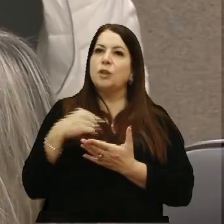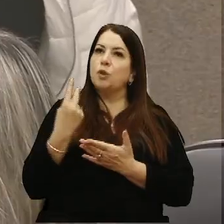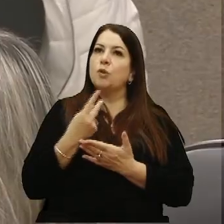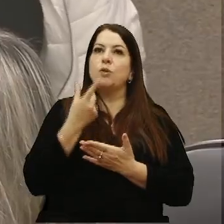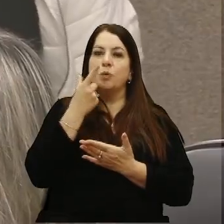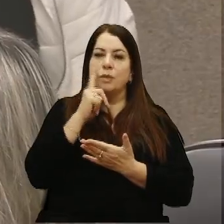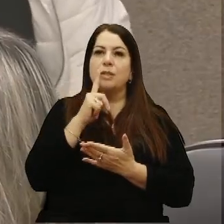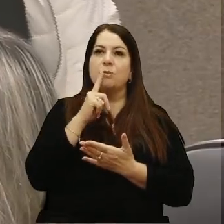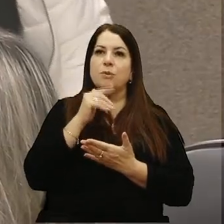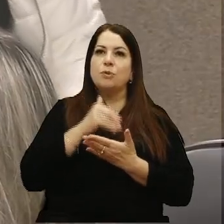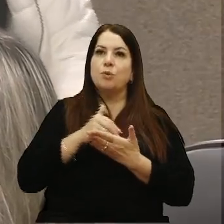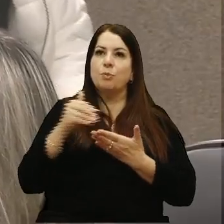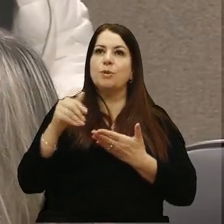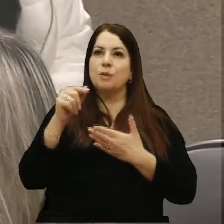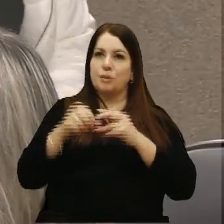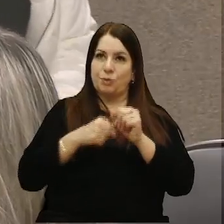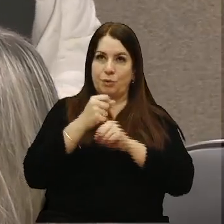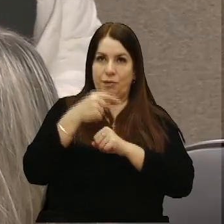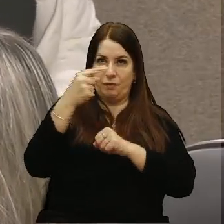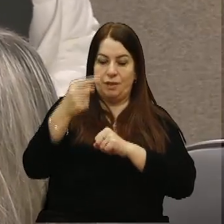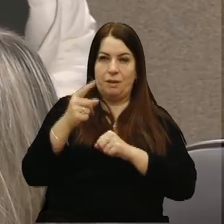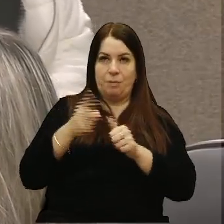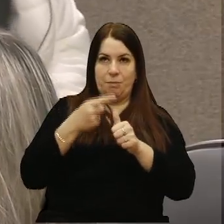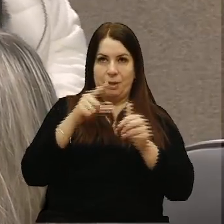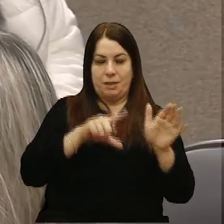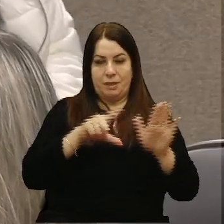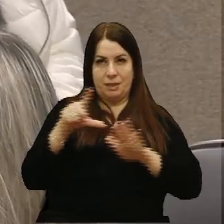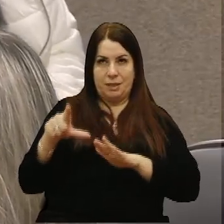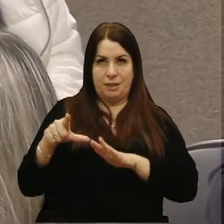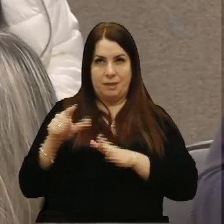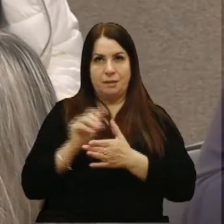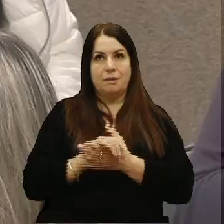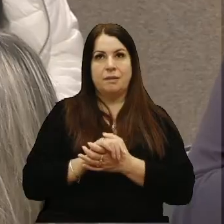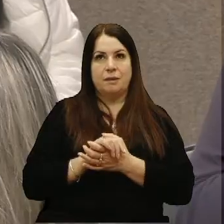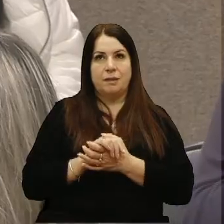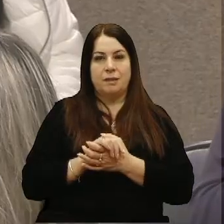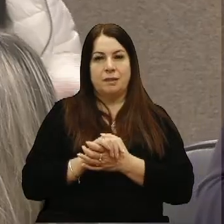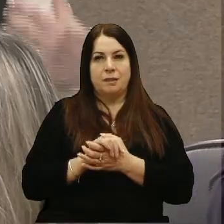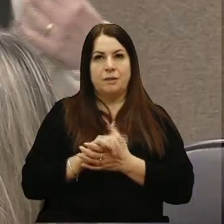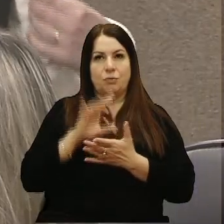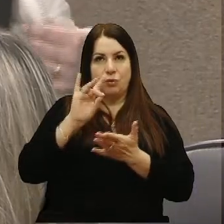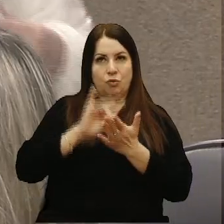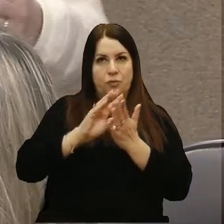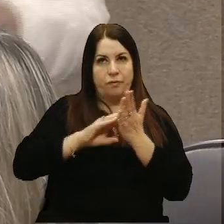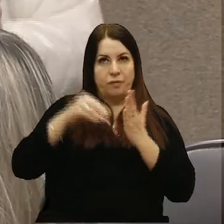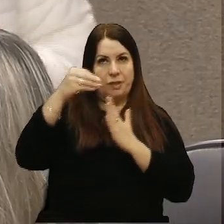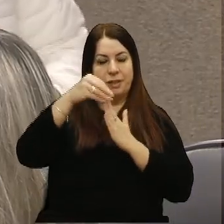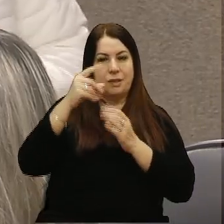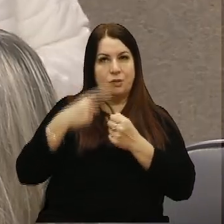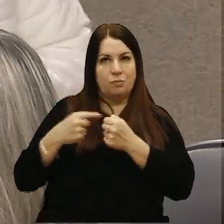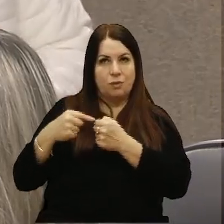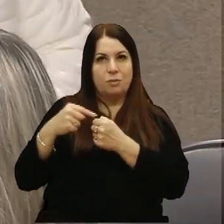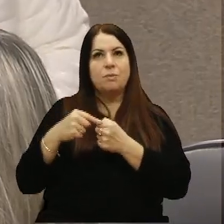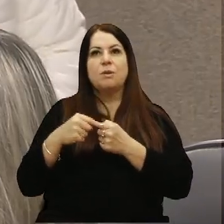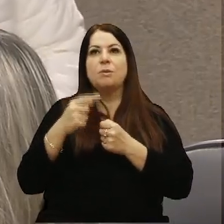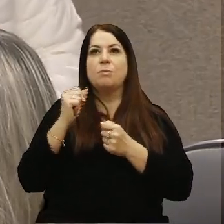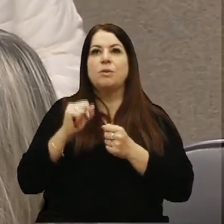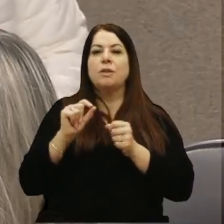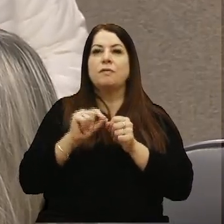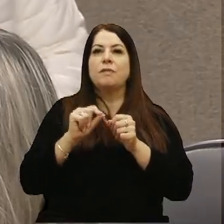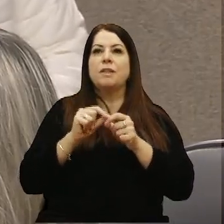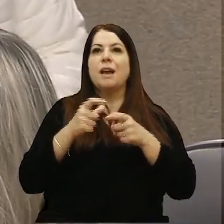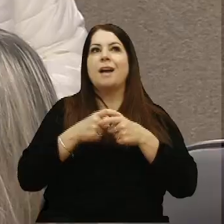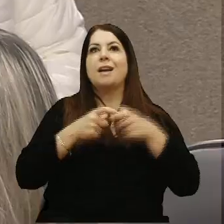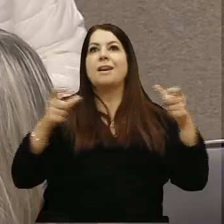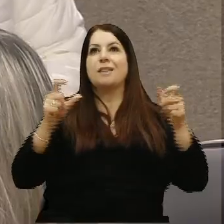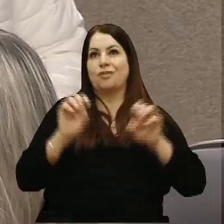possamos, a partir deste ano que vem, na primeira semana, então, instituída no calendário oficial do município, que nós possamos fazer um